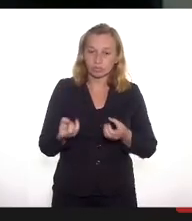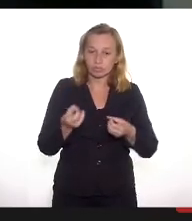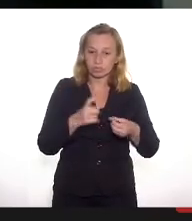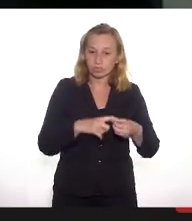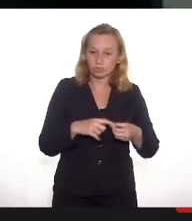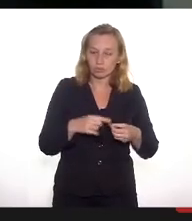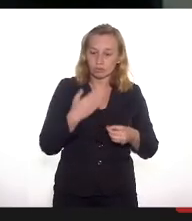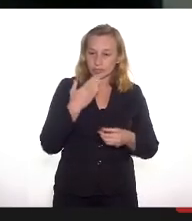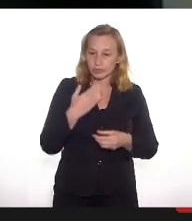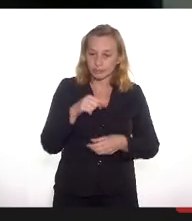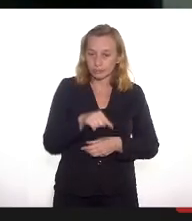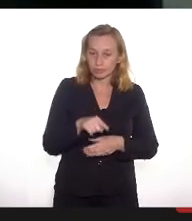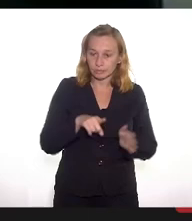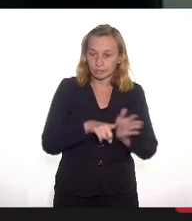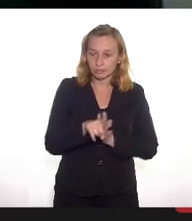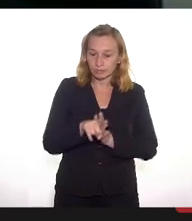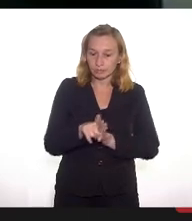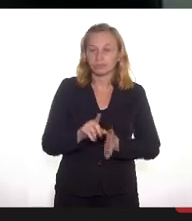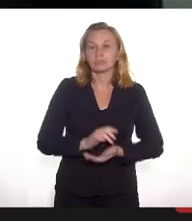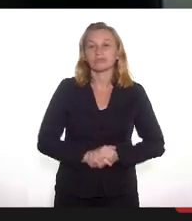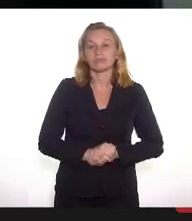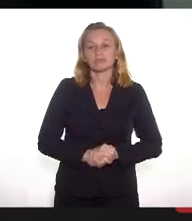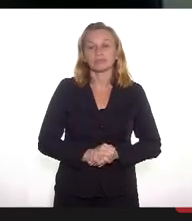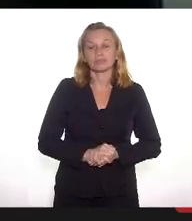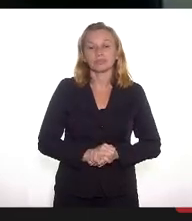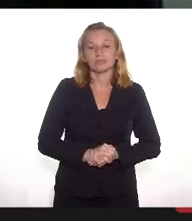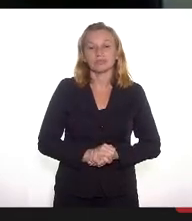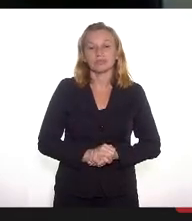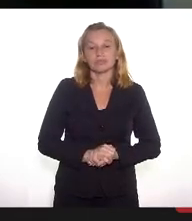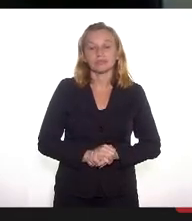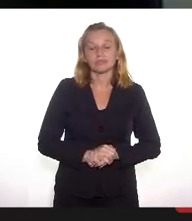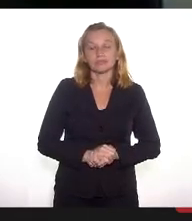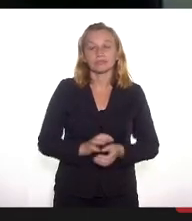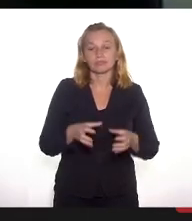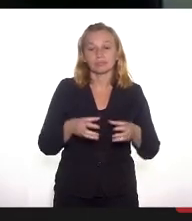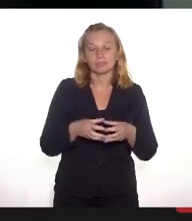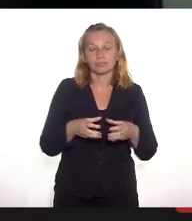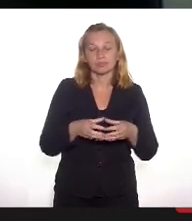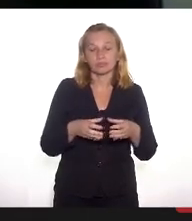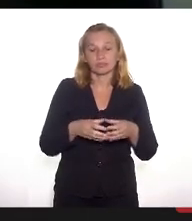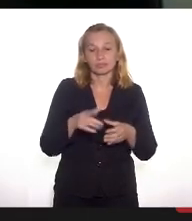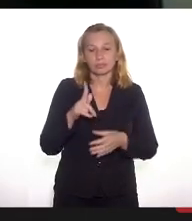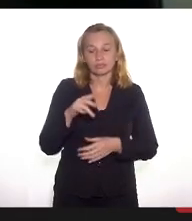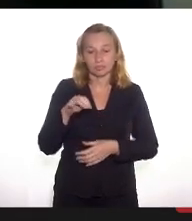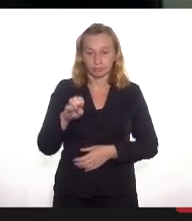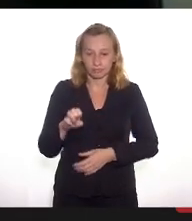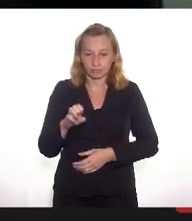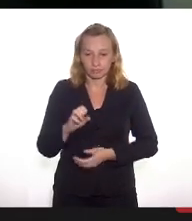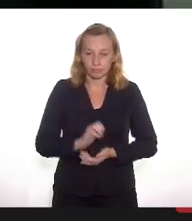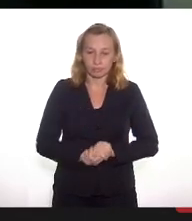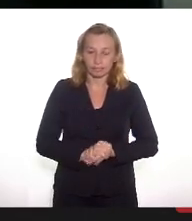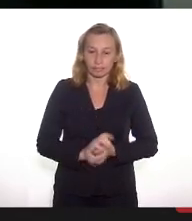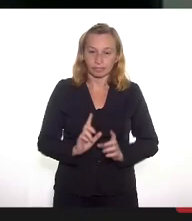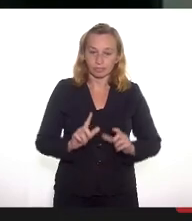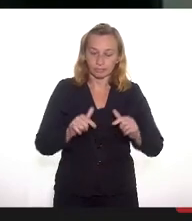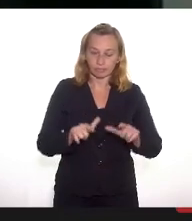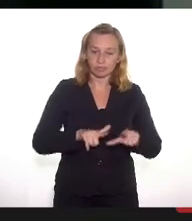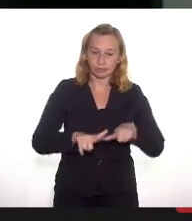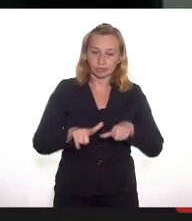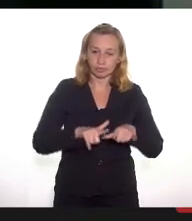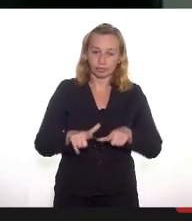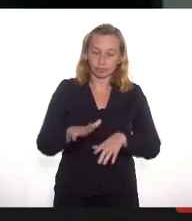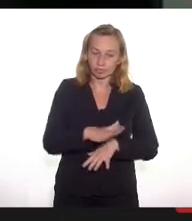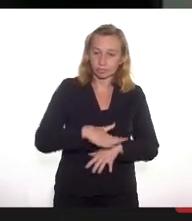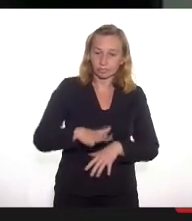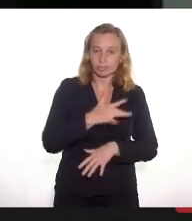quero voltar a insistir aqui na pergunta tá é o nosso gabinete cheguei em razão da nossa atuação na área